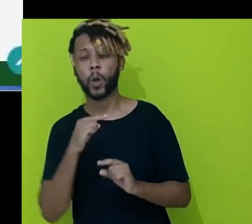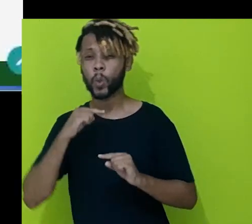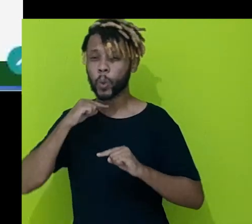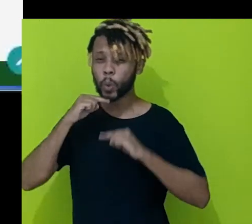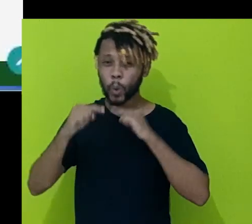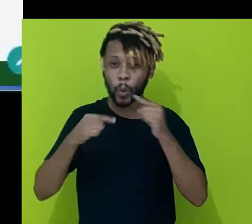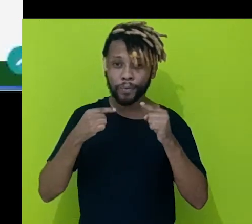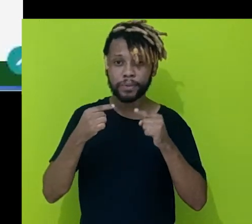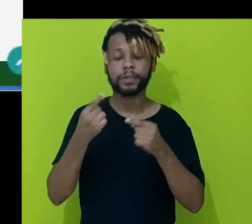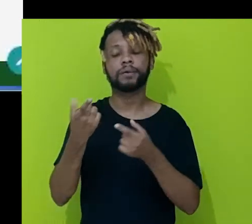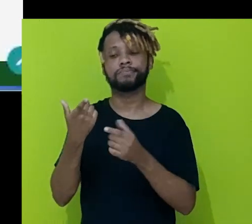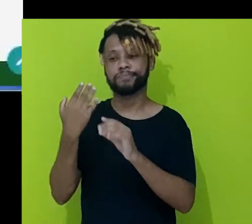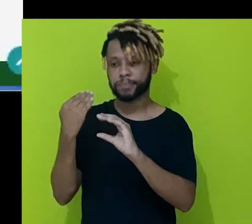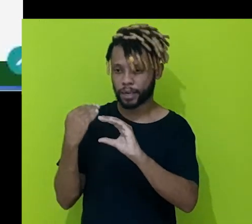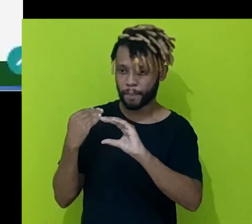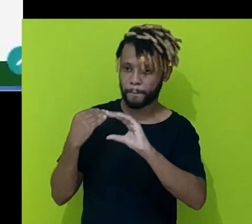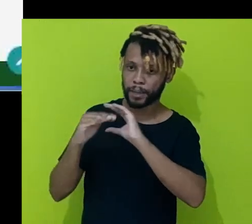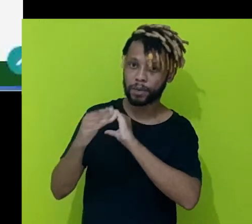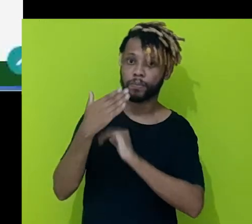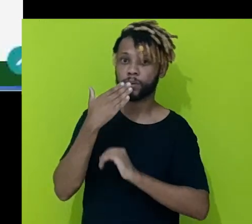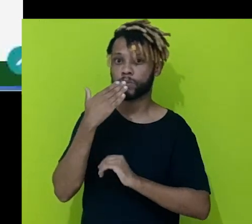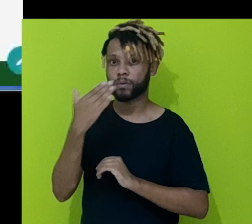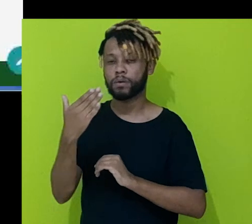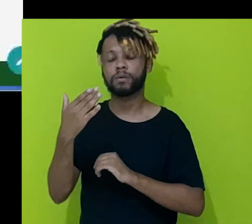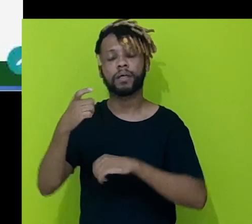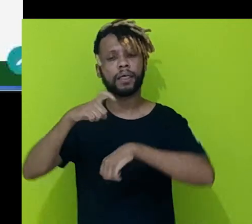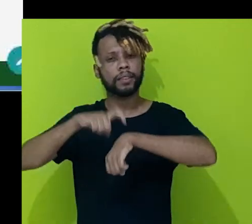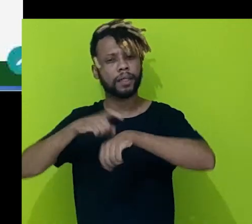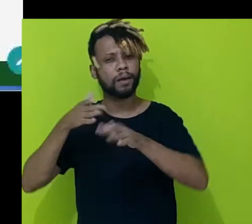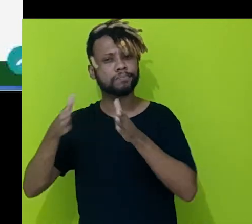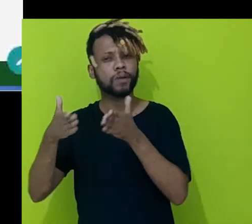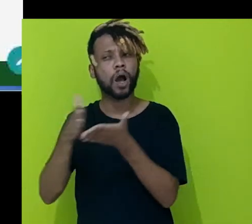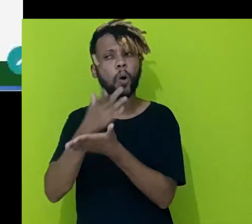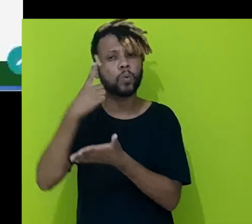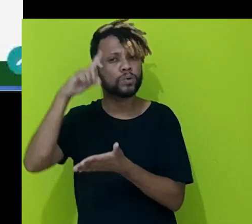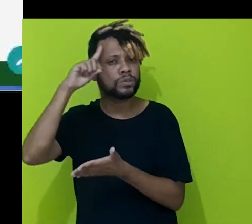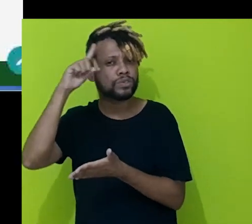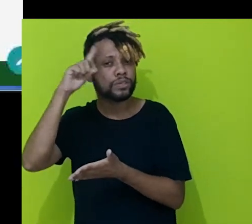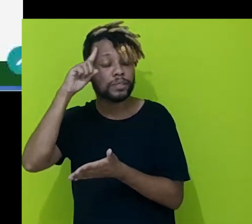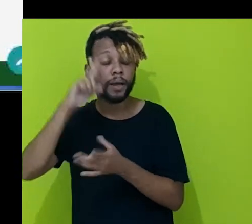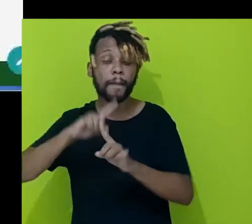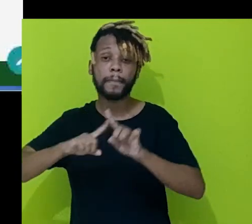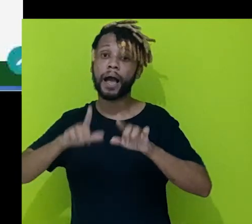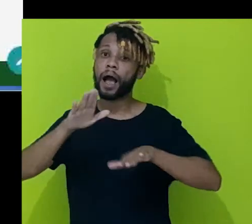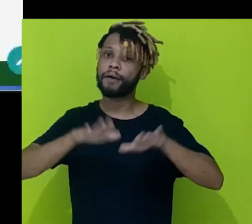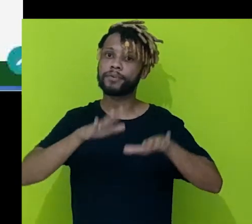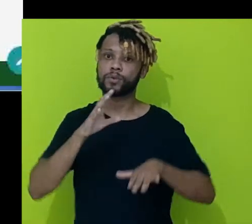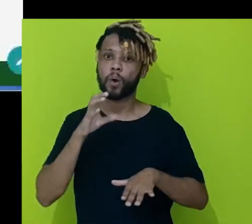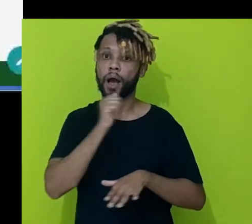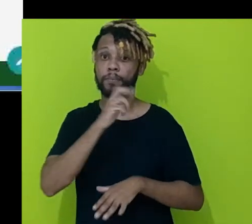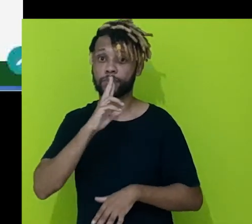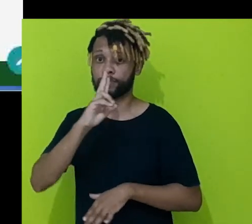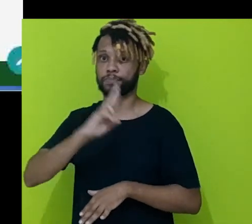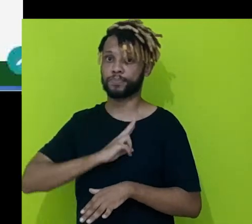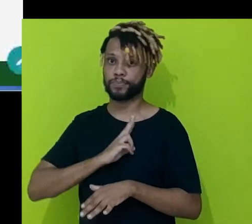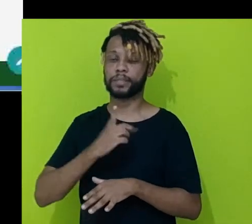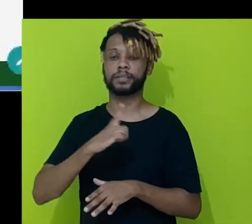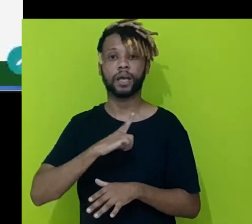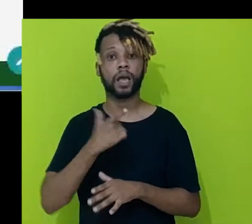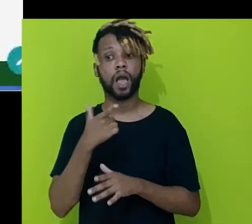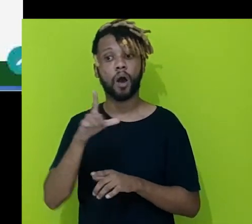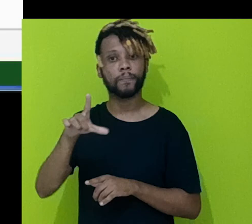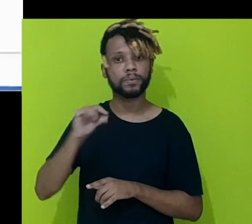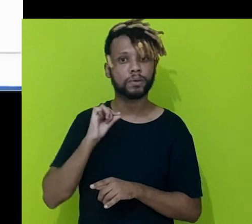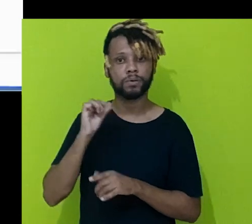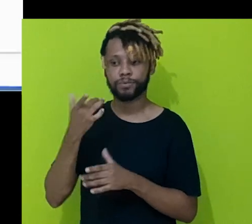dúvida, encaminhe uma solicitação. Eles levam às vezes alguns dias, mas às vezes são bem rápidos. Você tem a opção